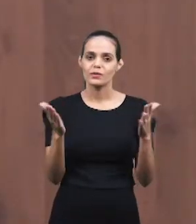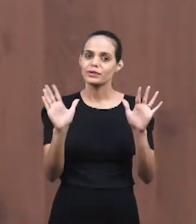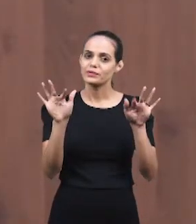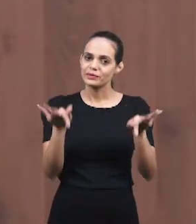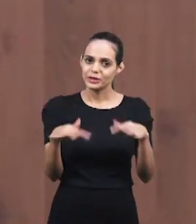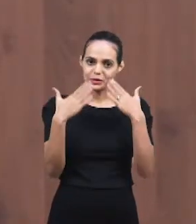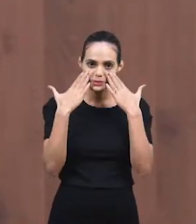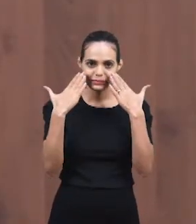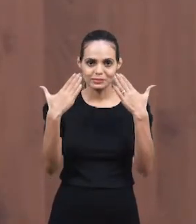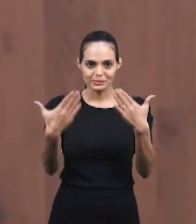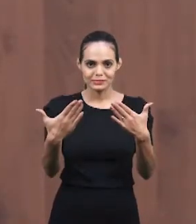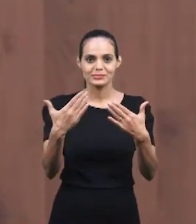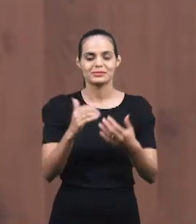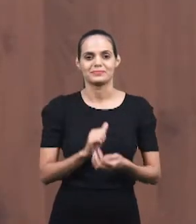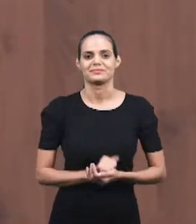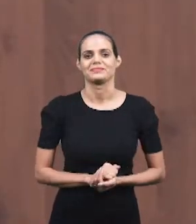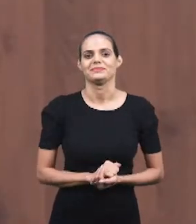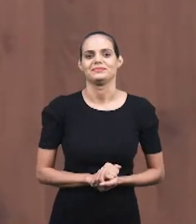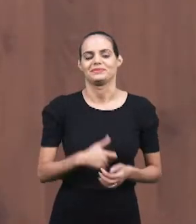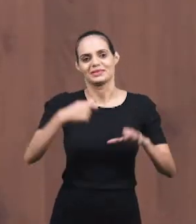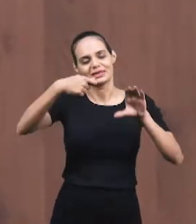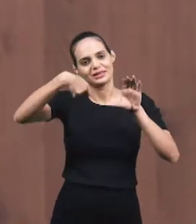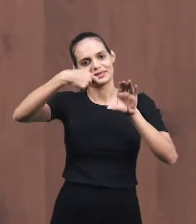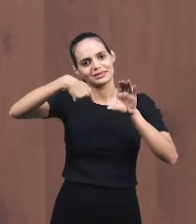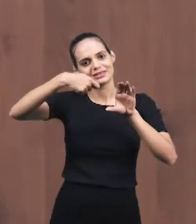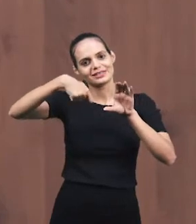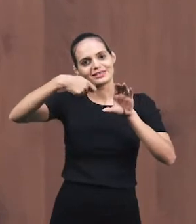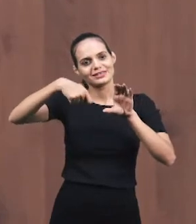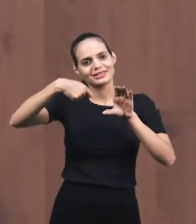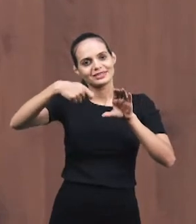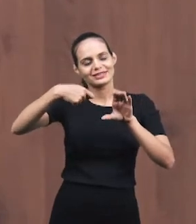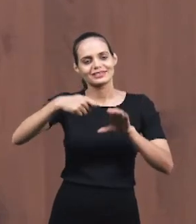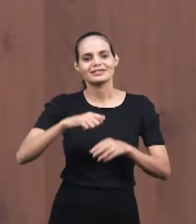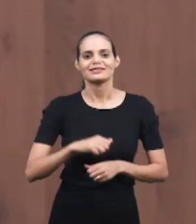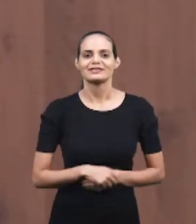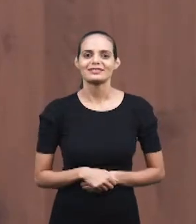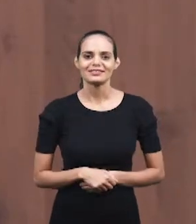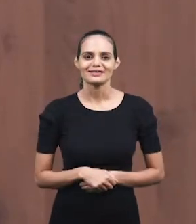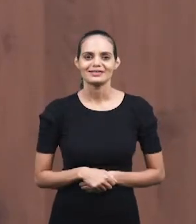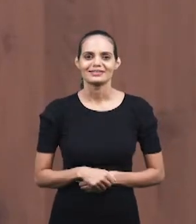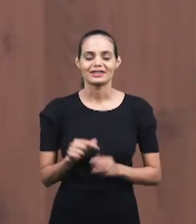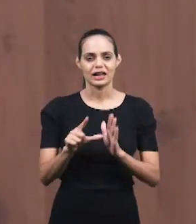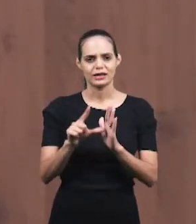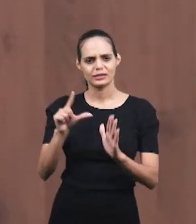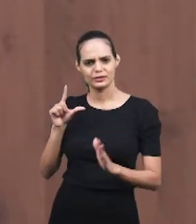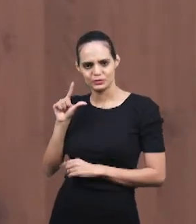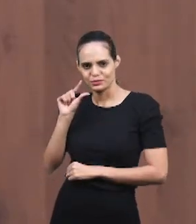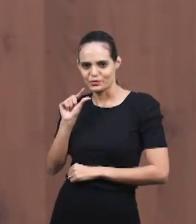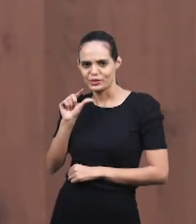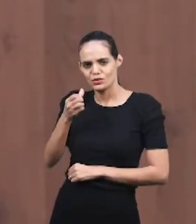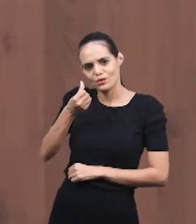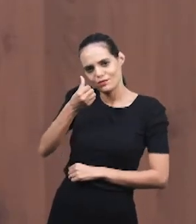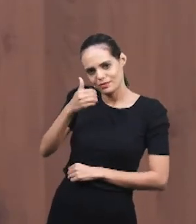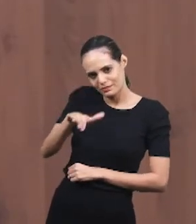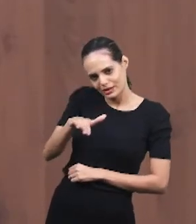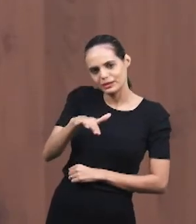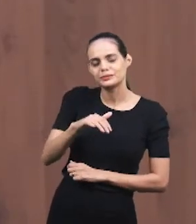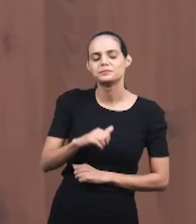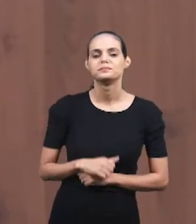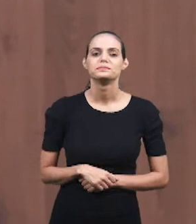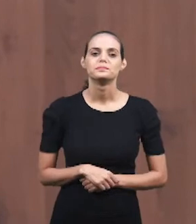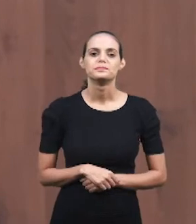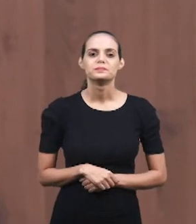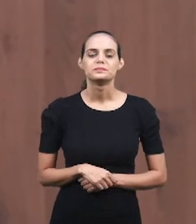chegando ao final da nossa apresentação, destes vídeos que nós antecipamos à Escola Bíblica Dominical, que ocorrerá daqui a